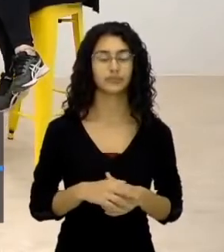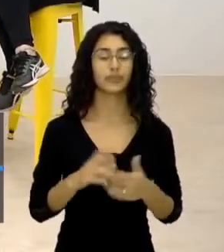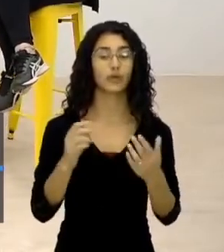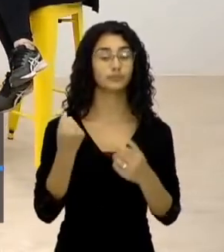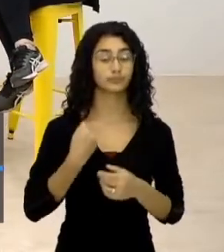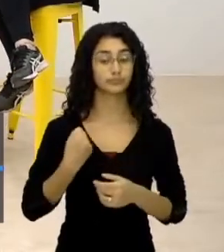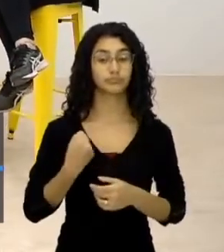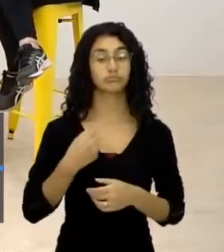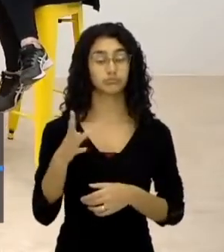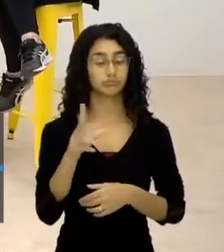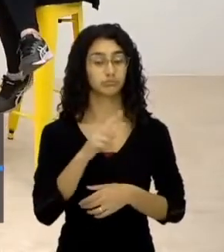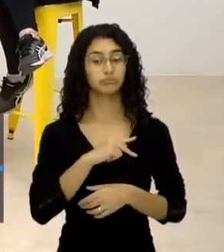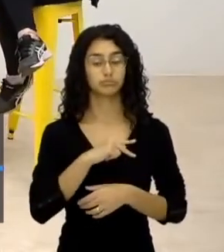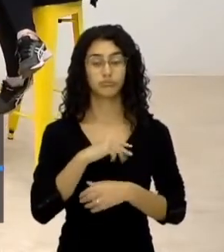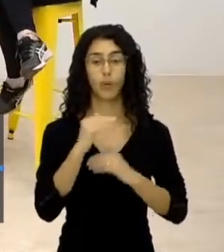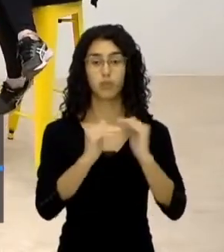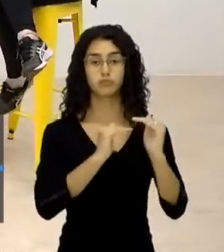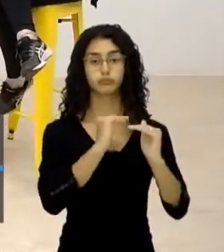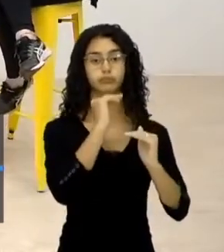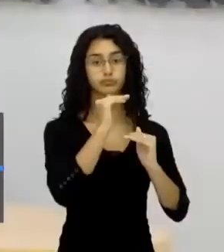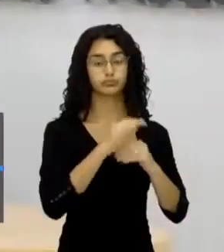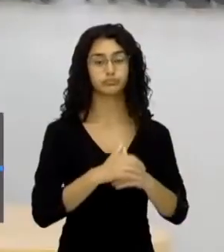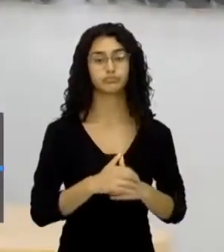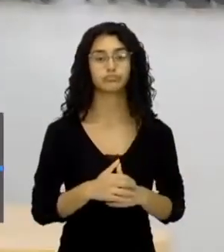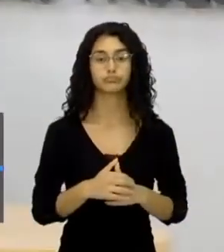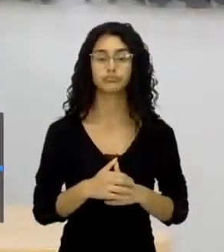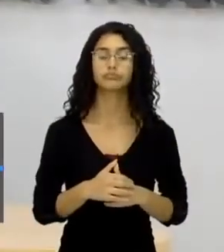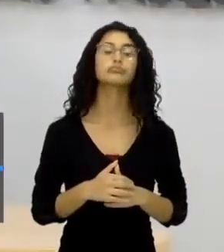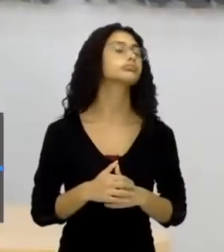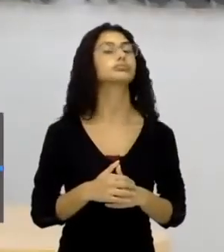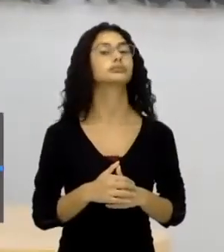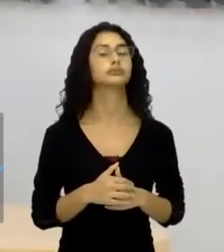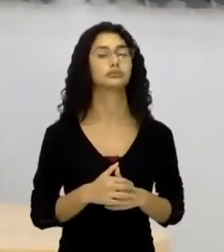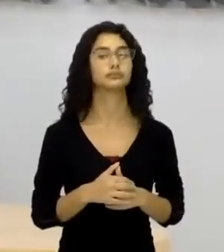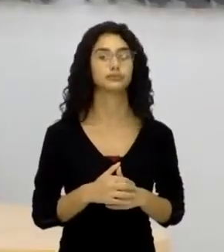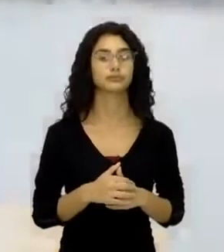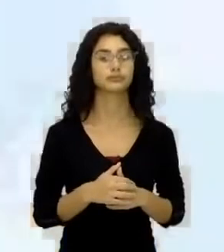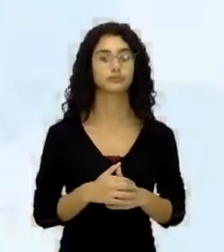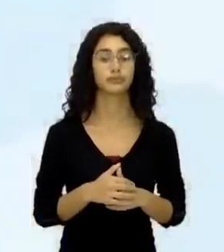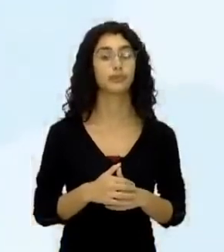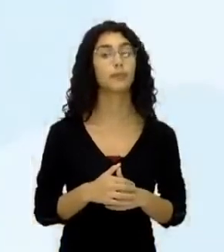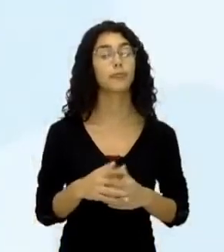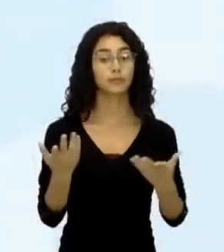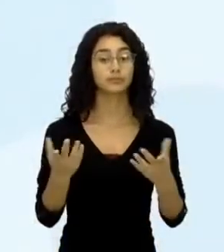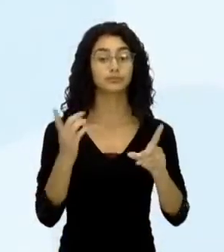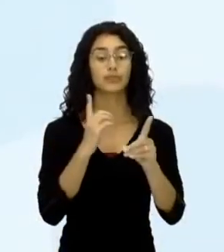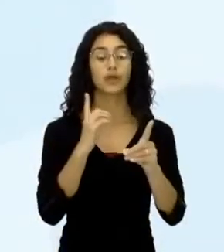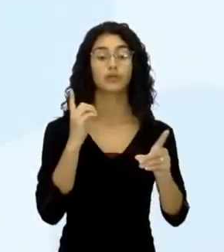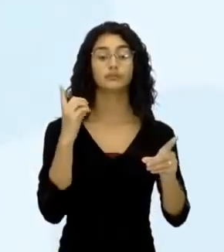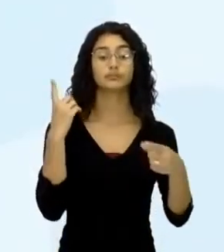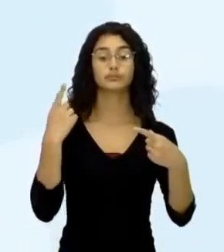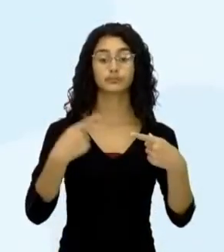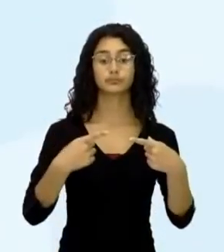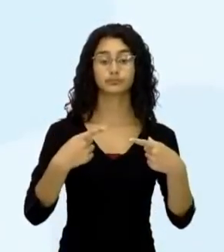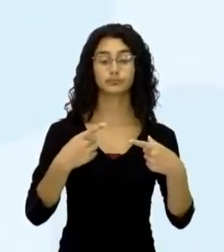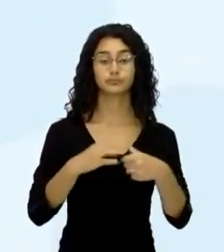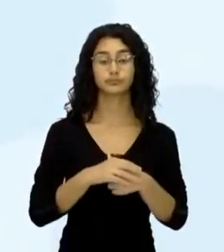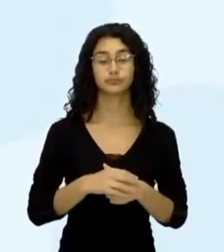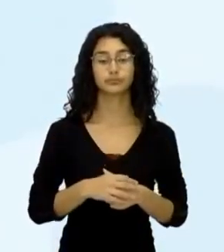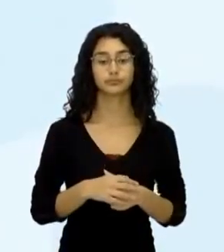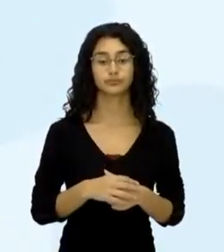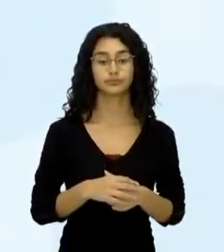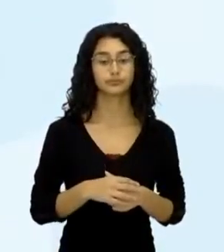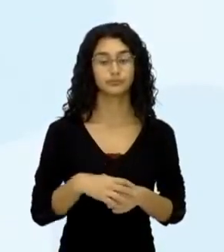que assustador, né? Alto. Né? Vamos lá para desemprego aqui, vamos continuar aí, ó. De acordo com a metodologia usada pelo IBGE,